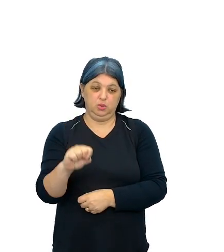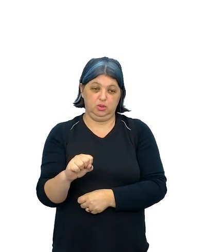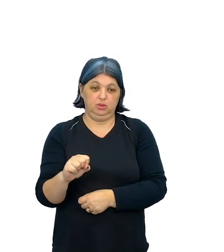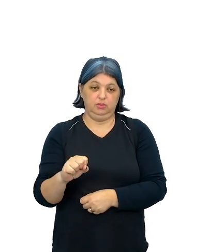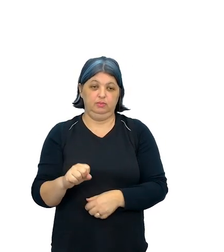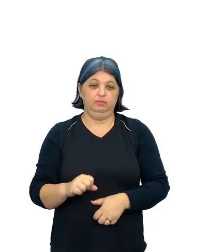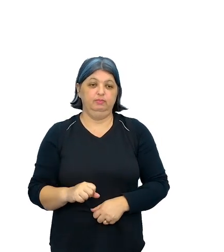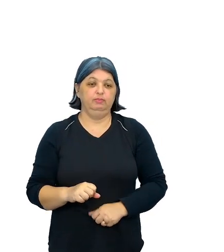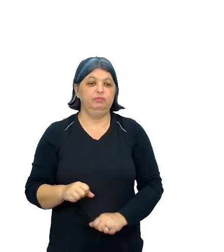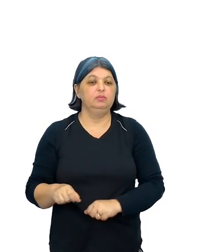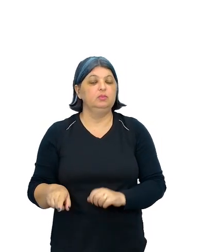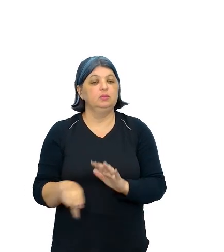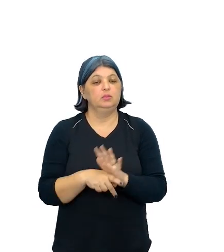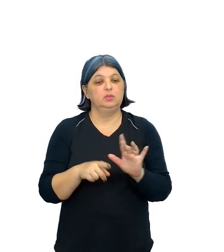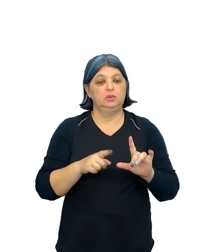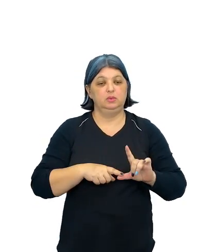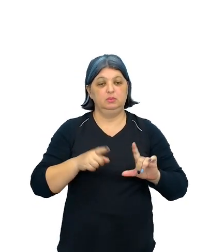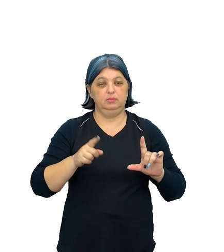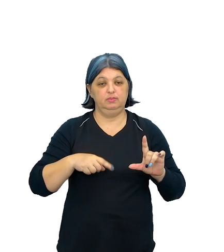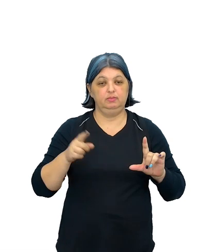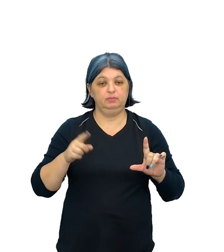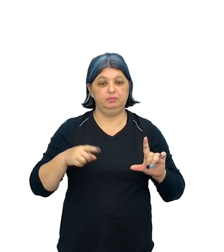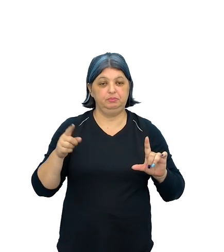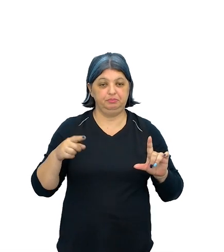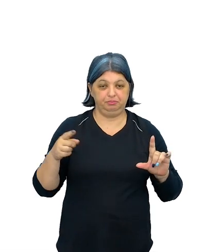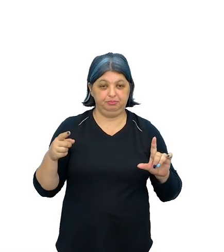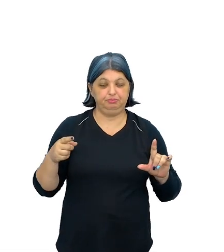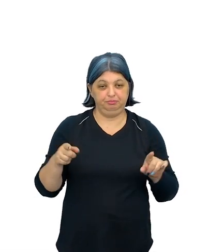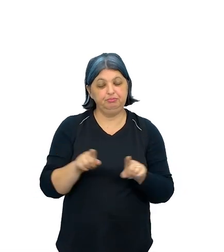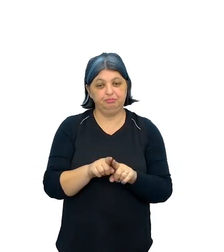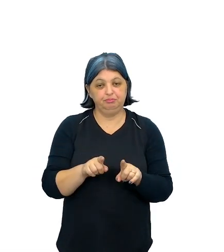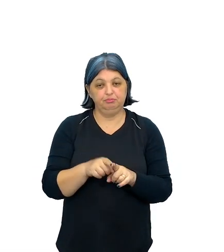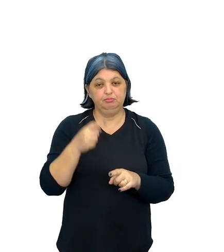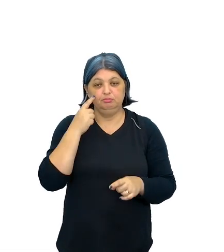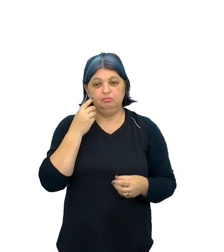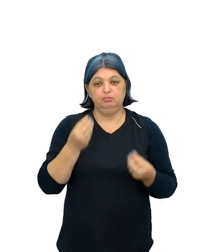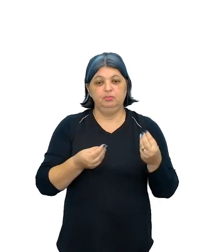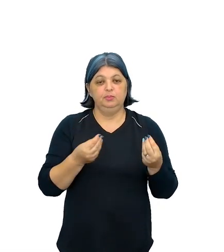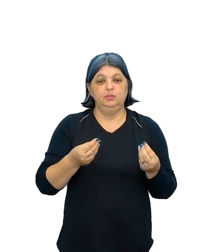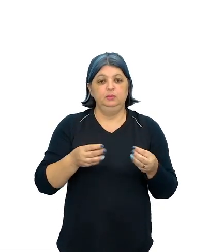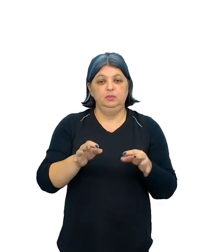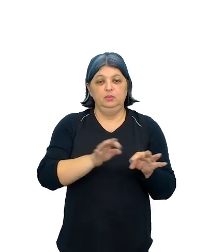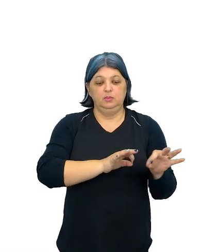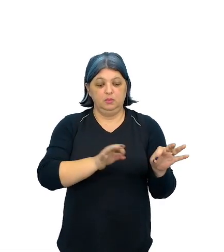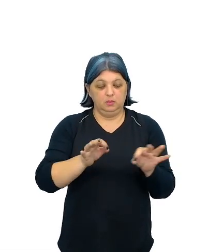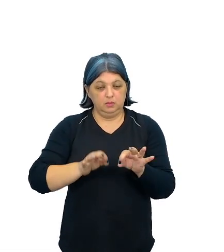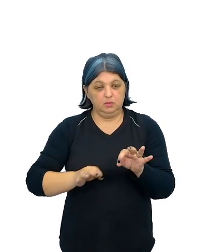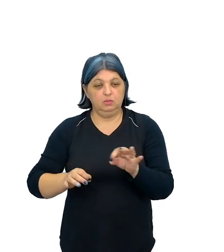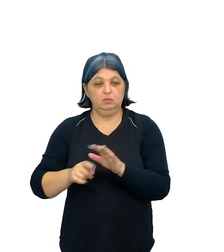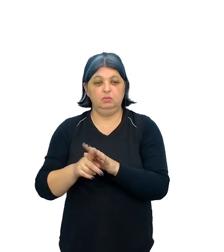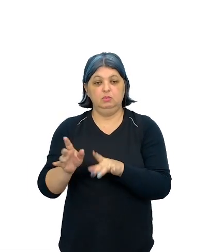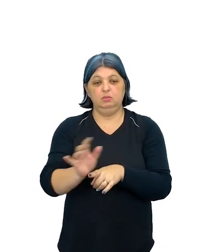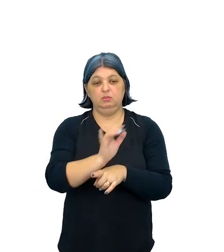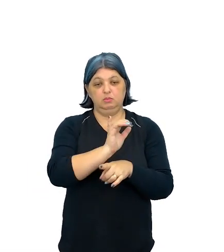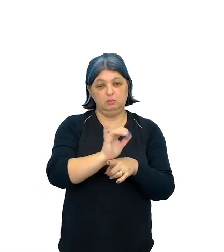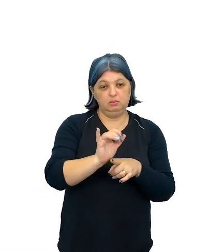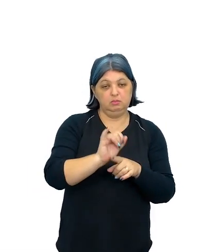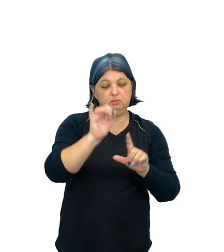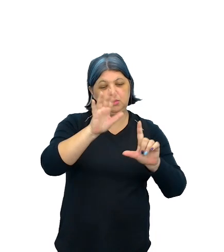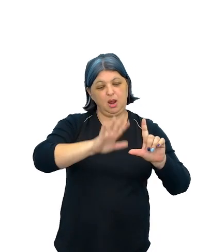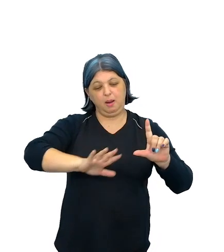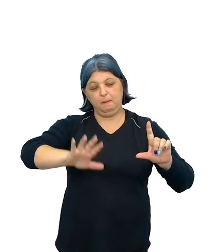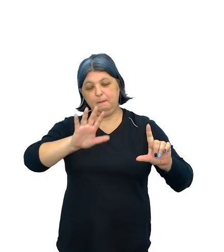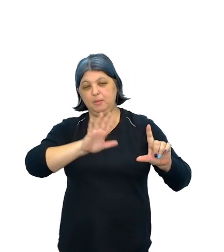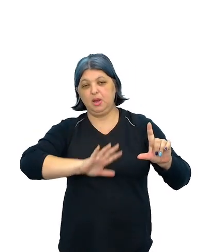um infográfico. Esse infográfico também, né, pensando aqui na elaboração de esquemas, de